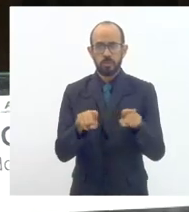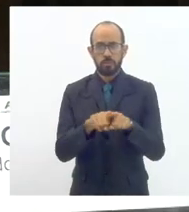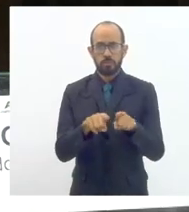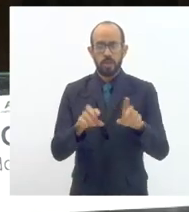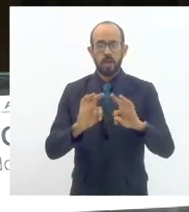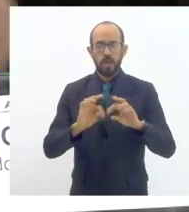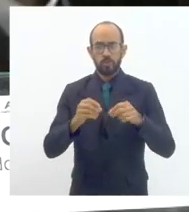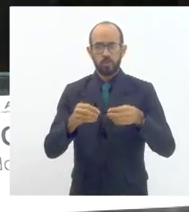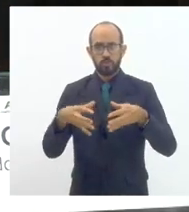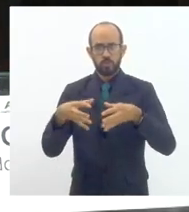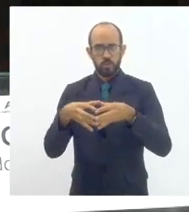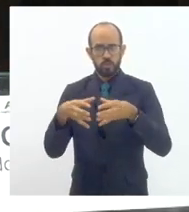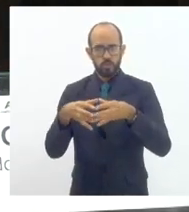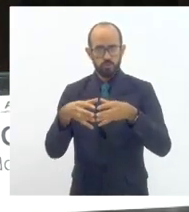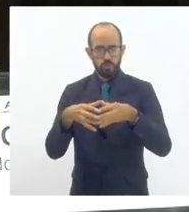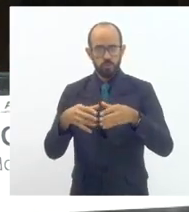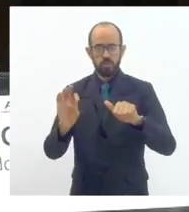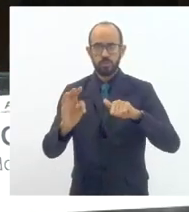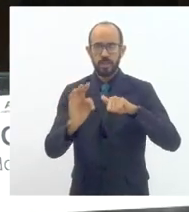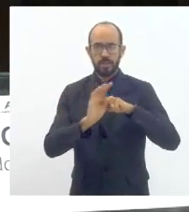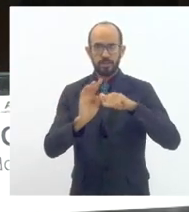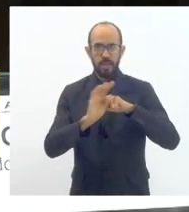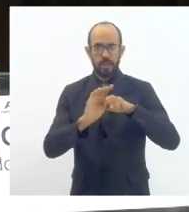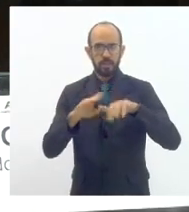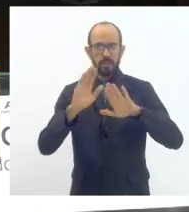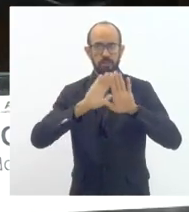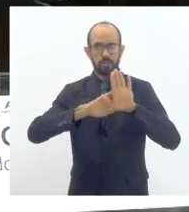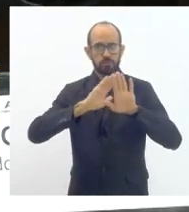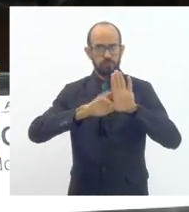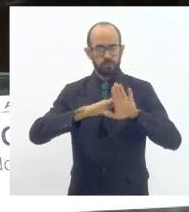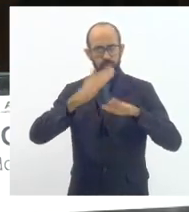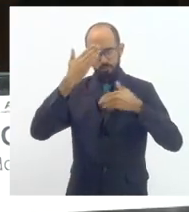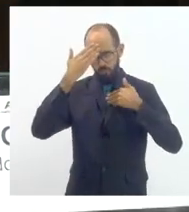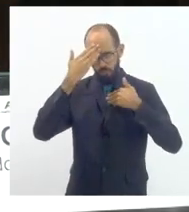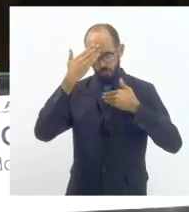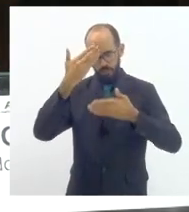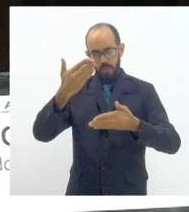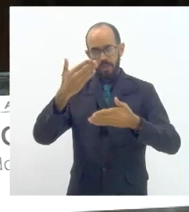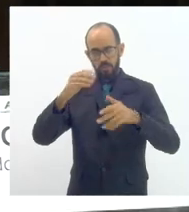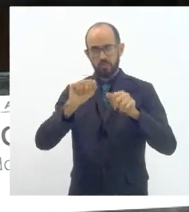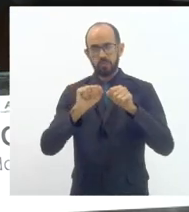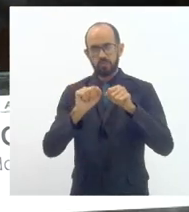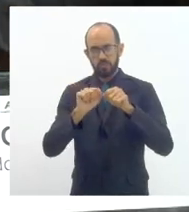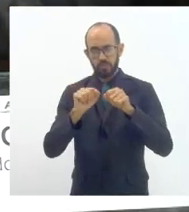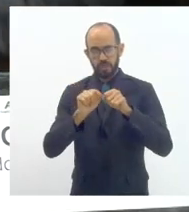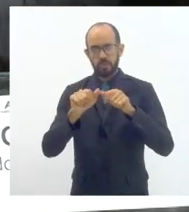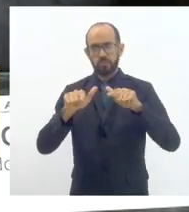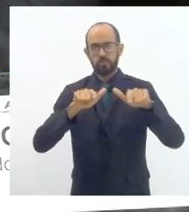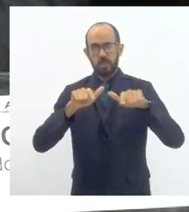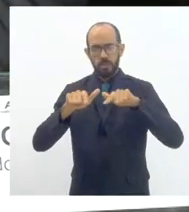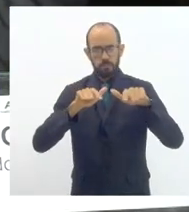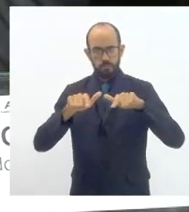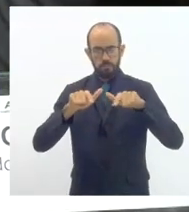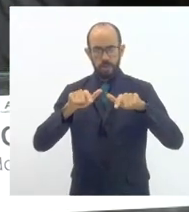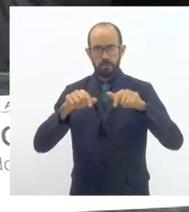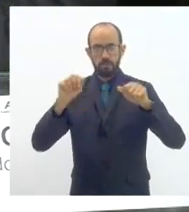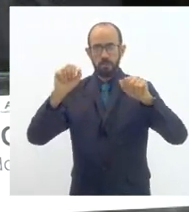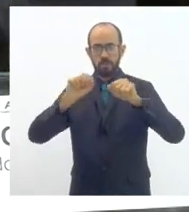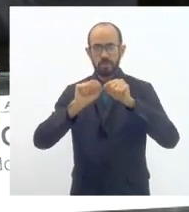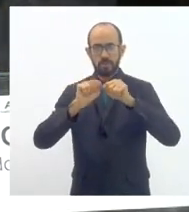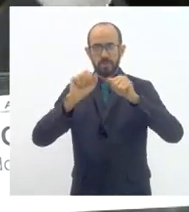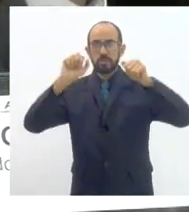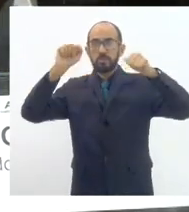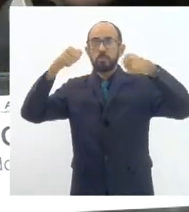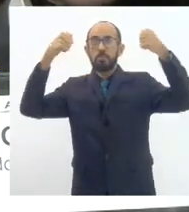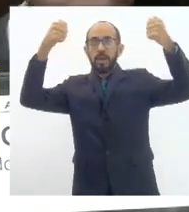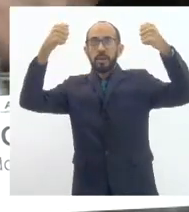das comissões, ao pessoal da técnica que está aqui atrás, muito obrigado, que fizeram um grande esforço para montar esse painel aqui, que